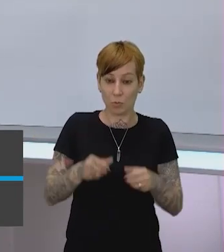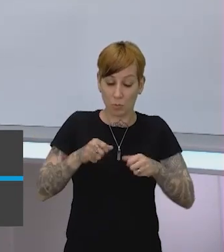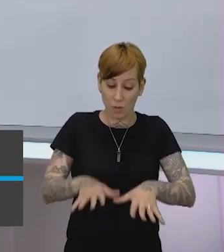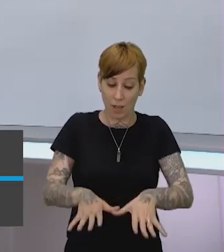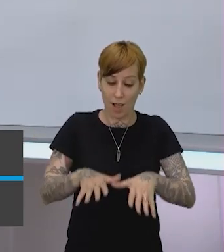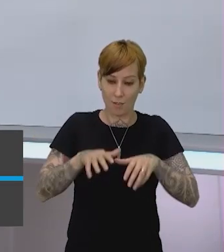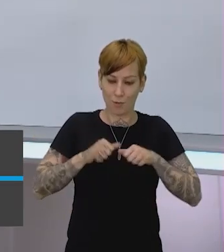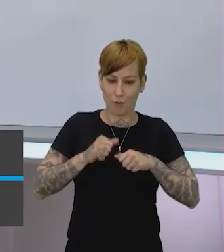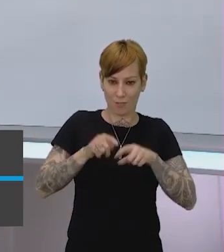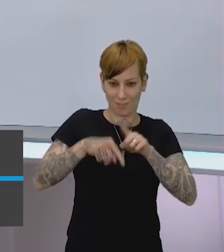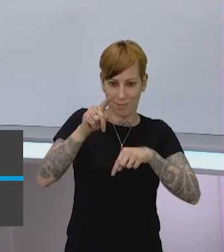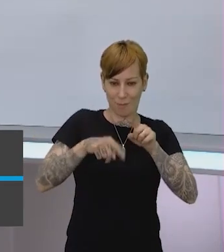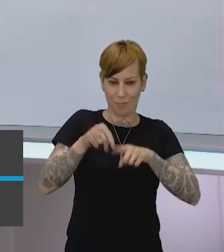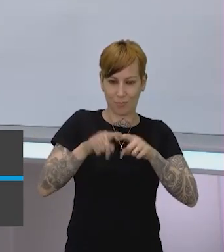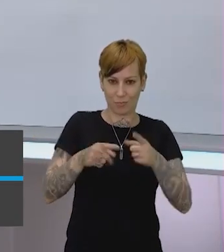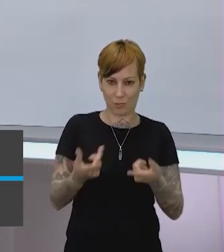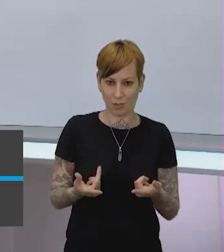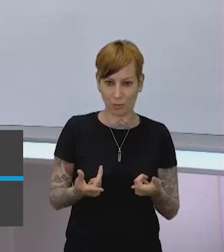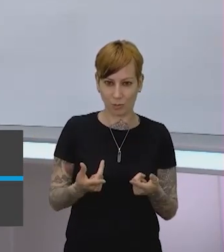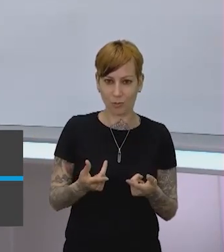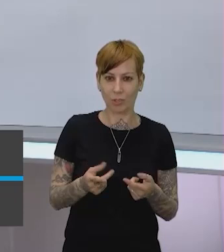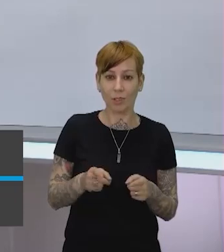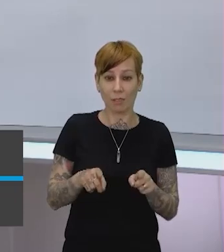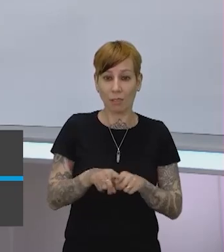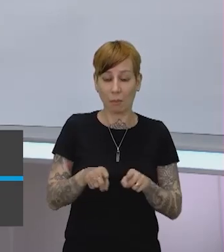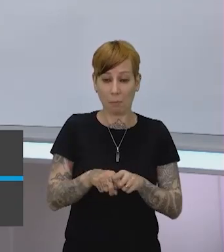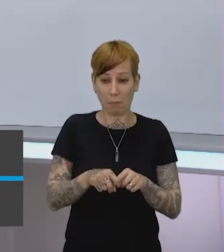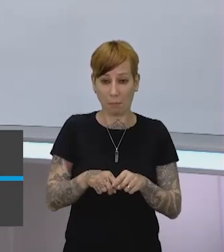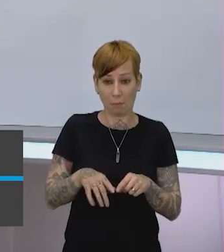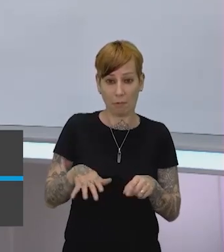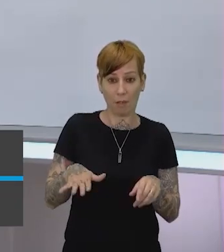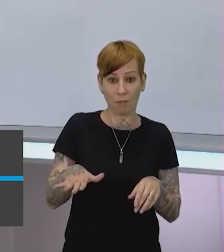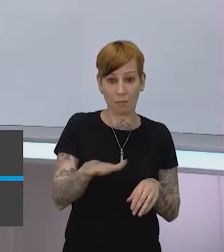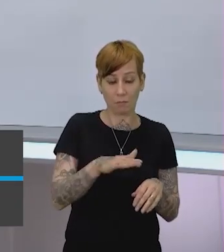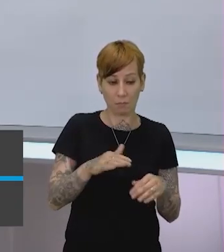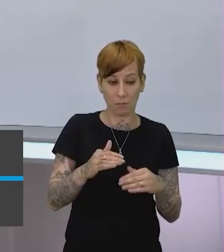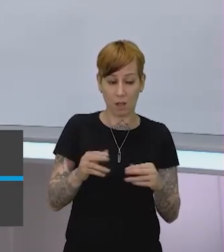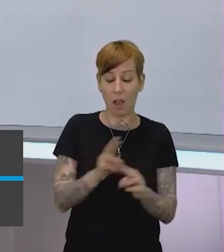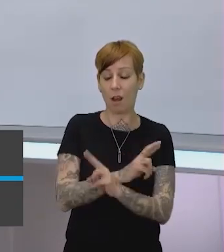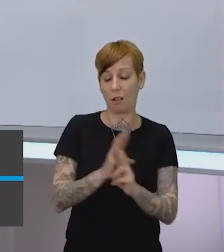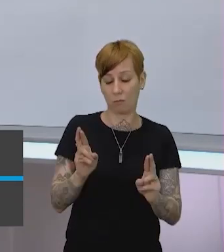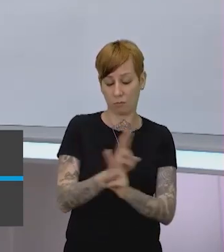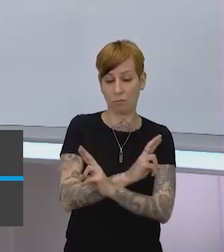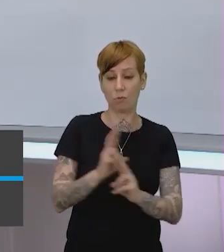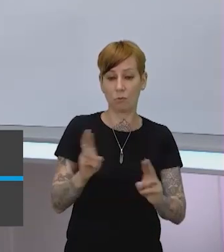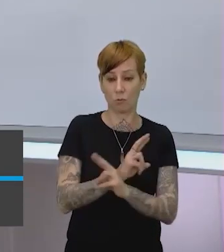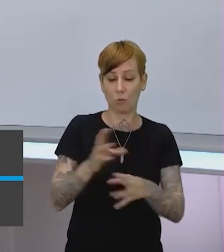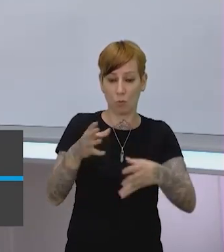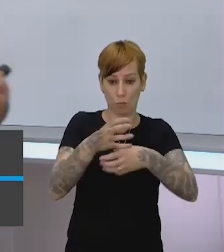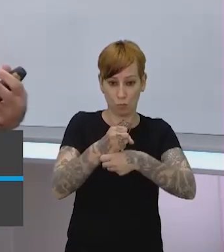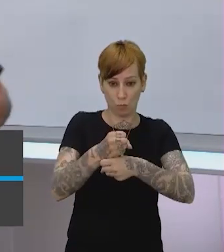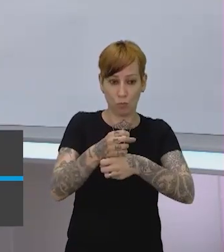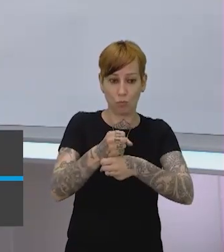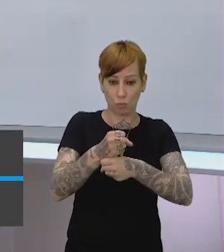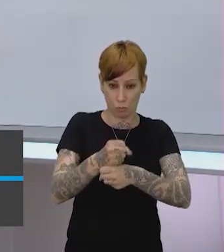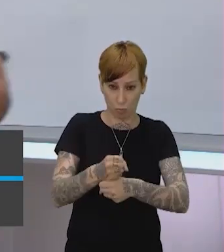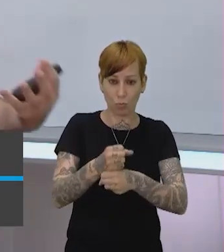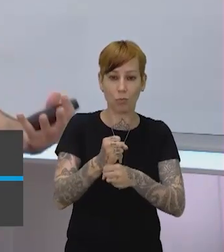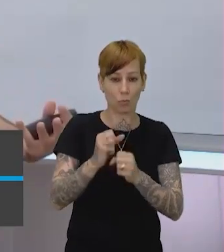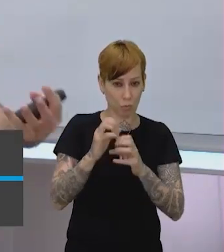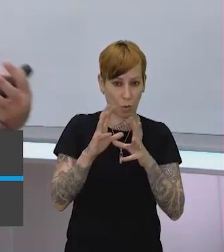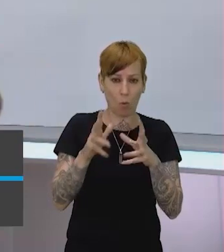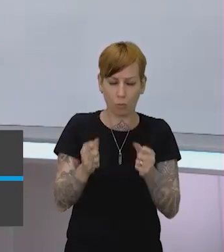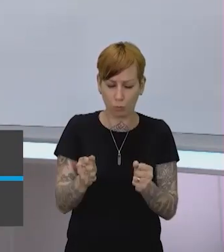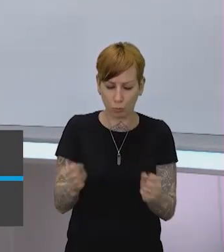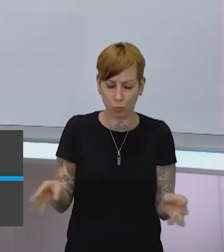sistemas de objetos. Ou seja, são sistemas, são relações, são totalidades, tudo isso integrado,